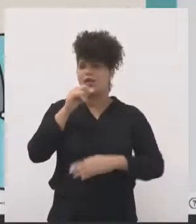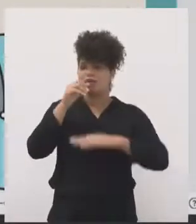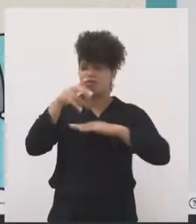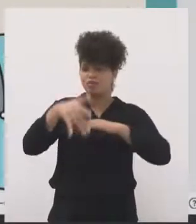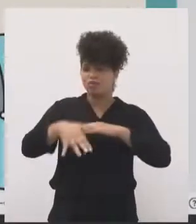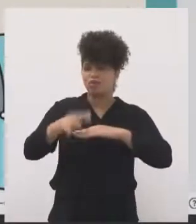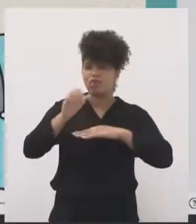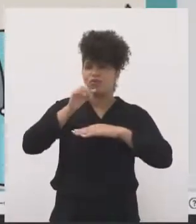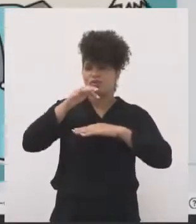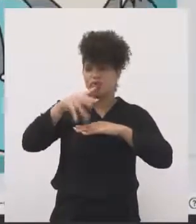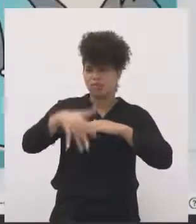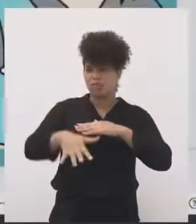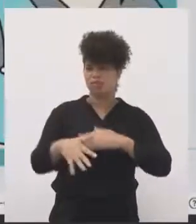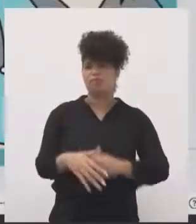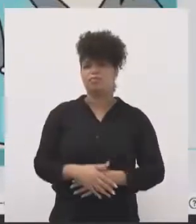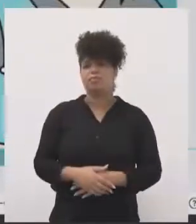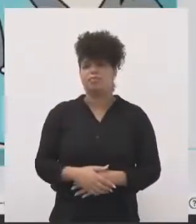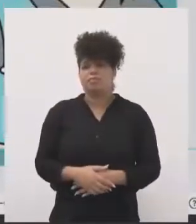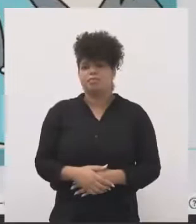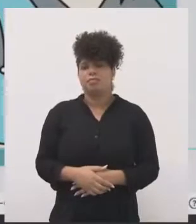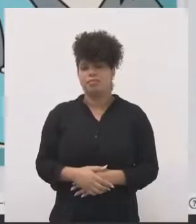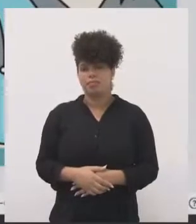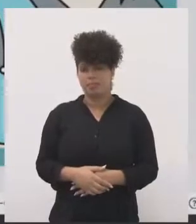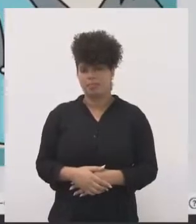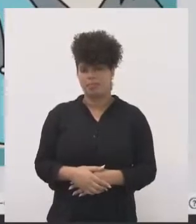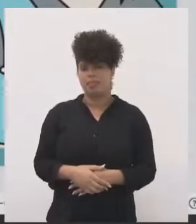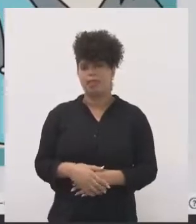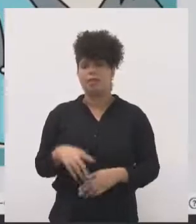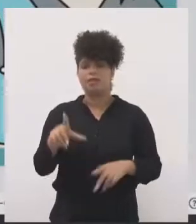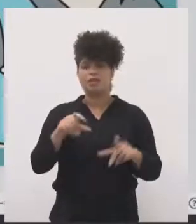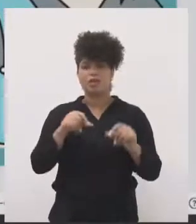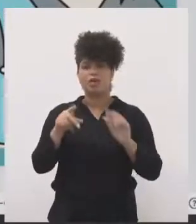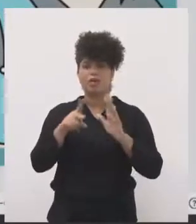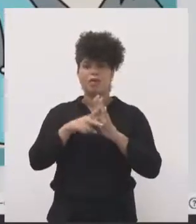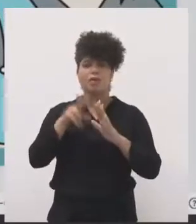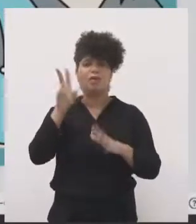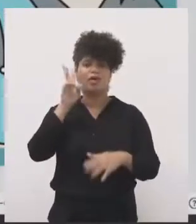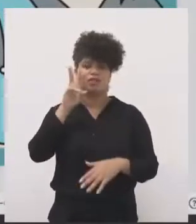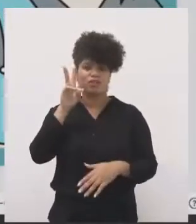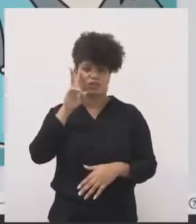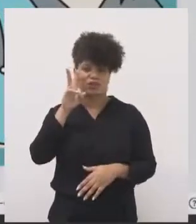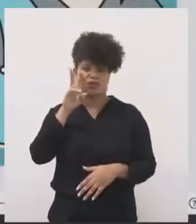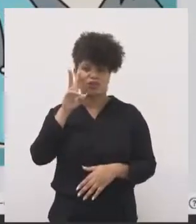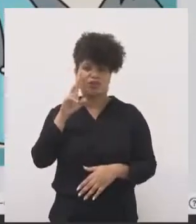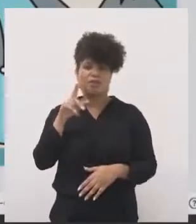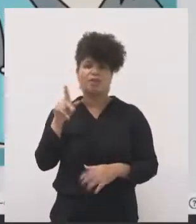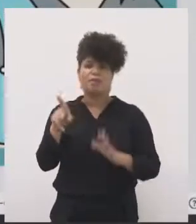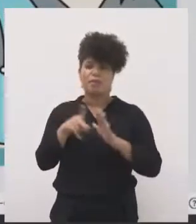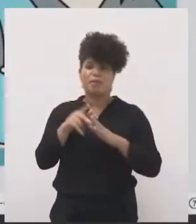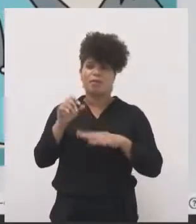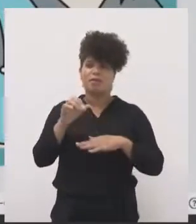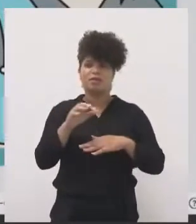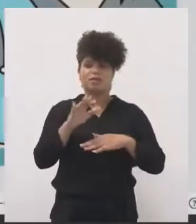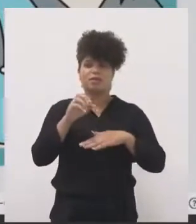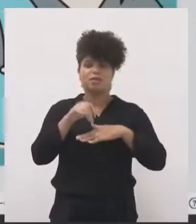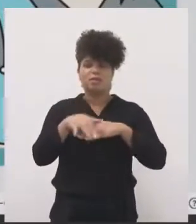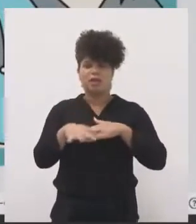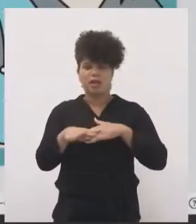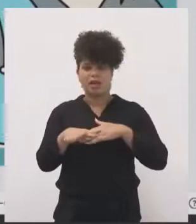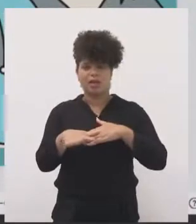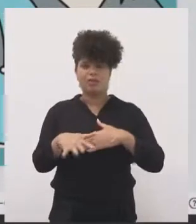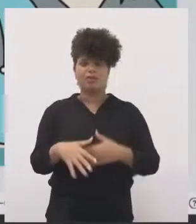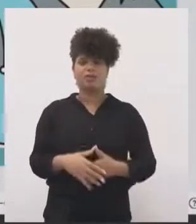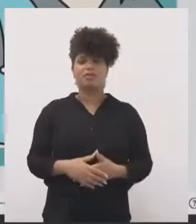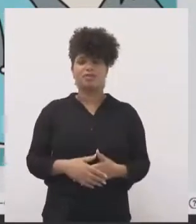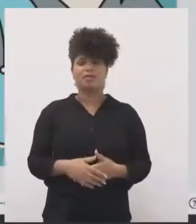outro modelinho. E coloquei a parte aqui da historinha da cachoeira, né? A minha mãe...